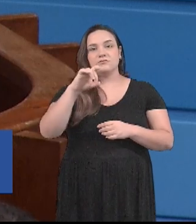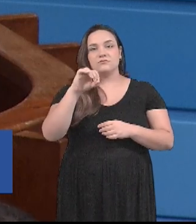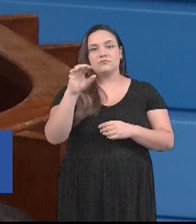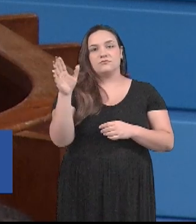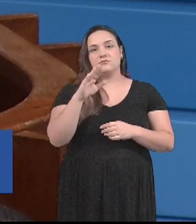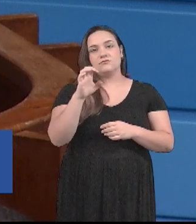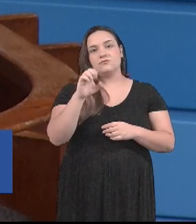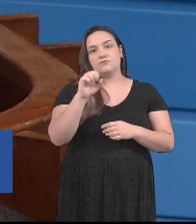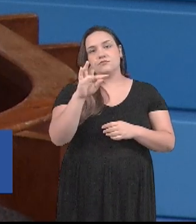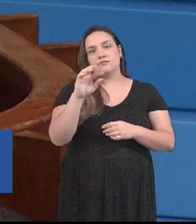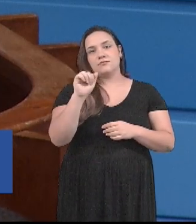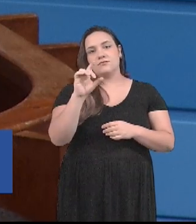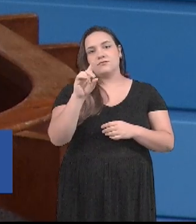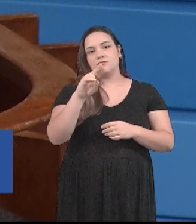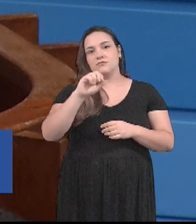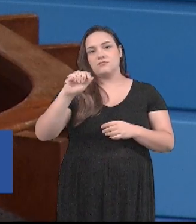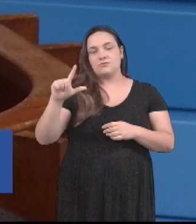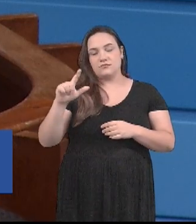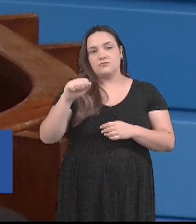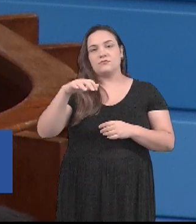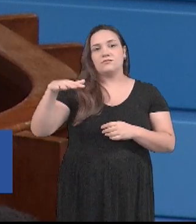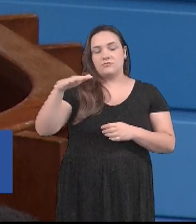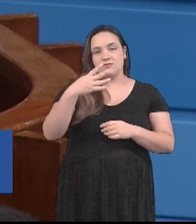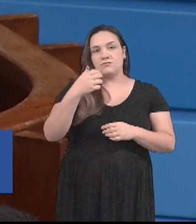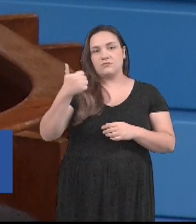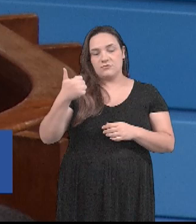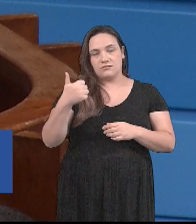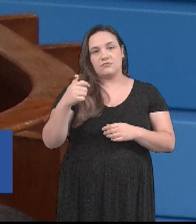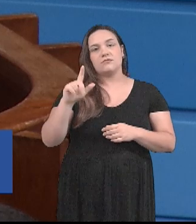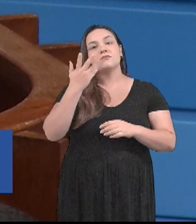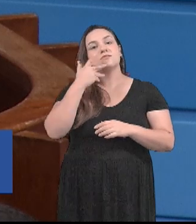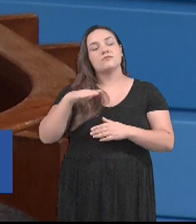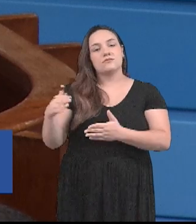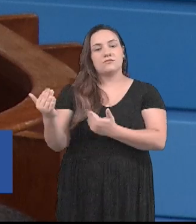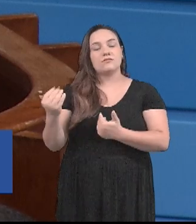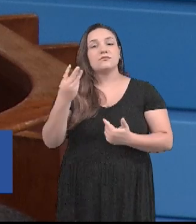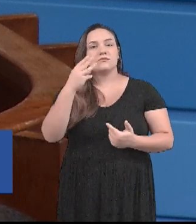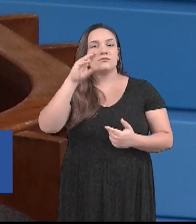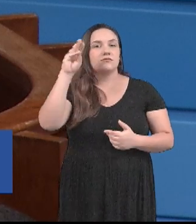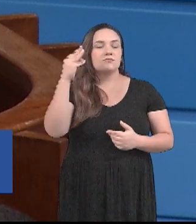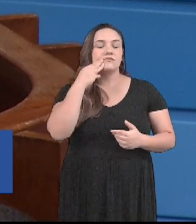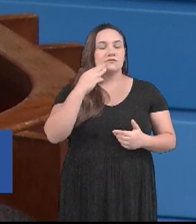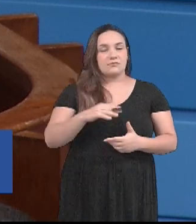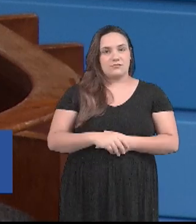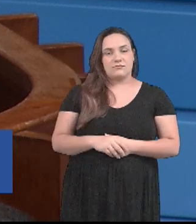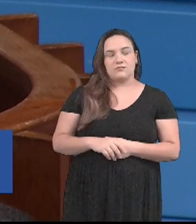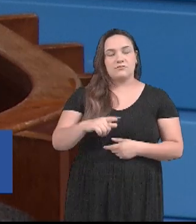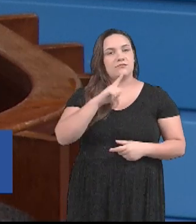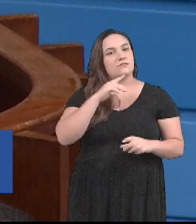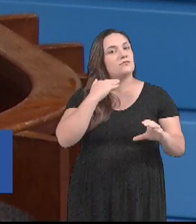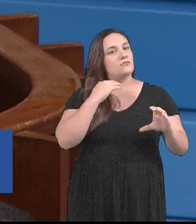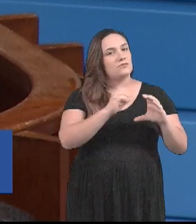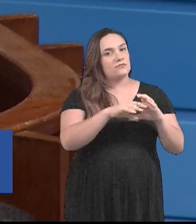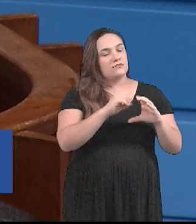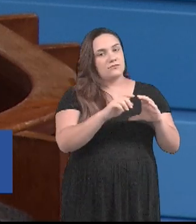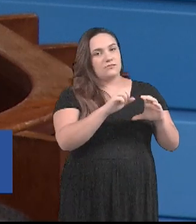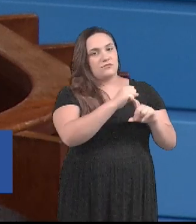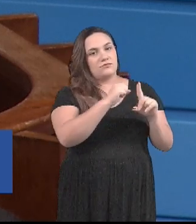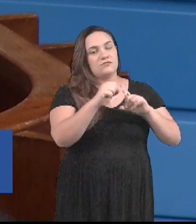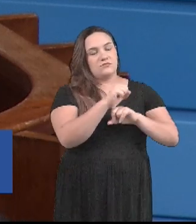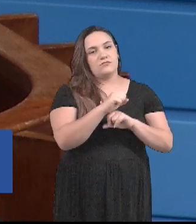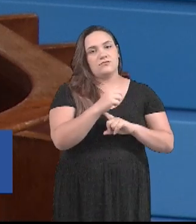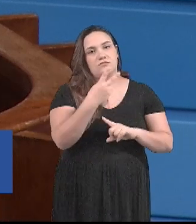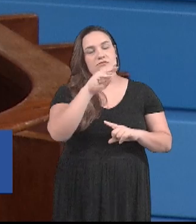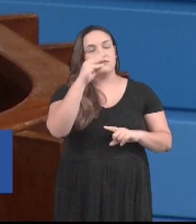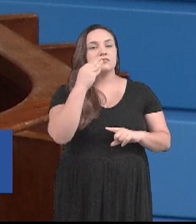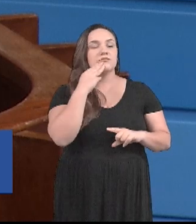Assistência de 41 milhões, Infância e Adolescente 7 milhões, fundos sociais aí 2 milhões e de apoio a